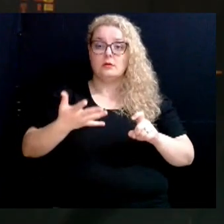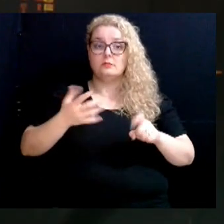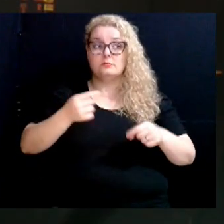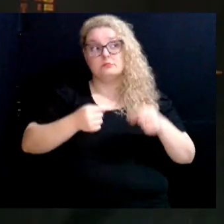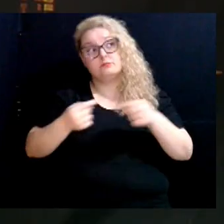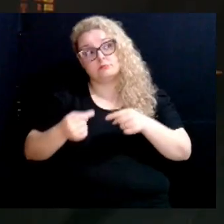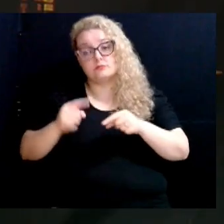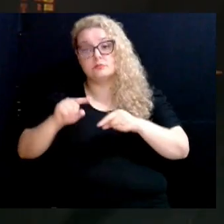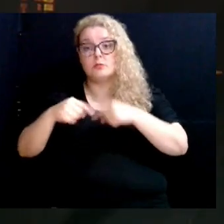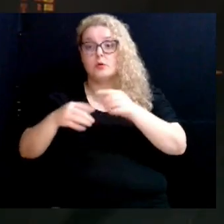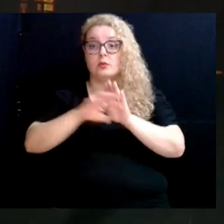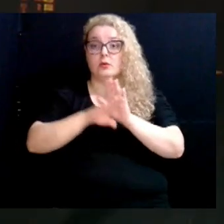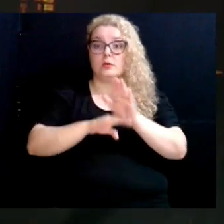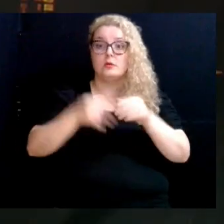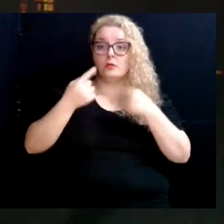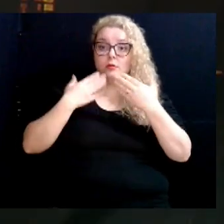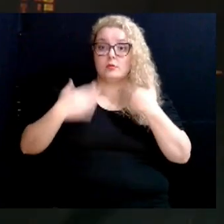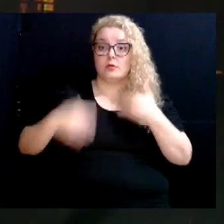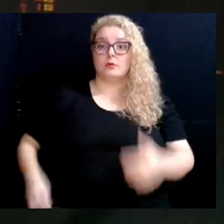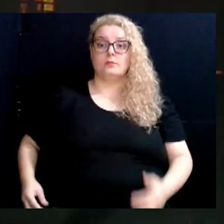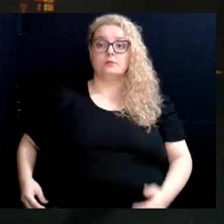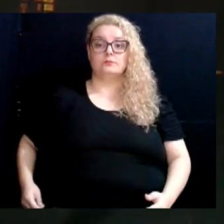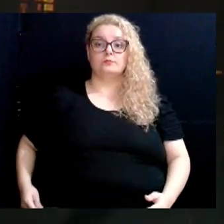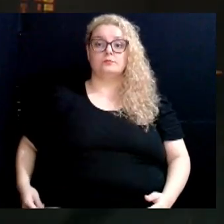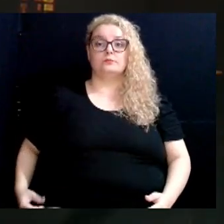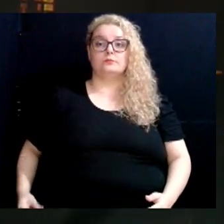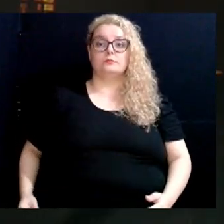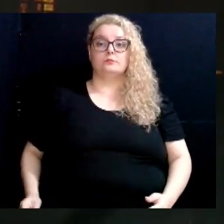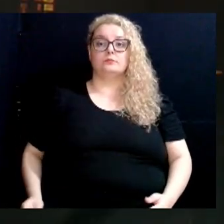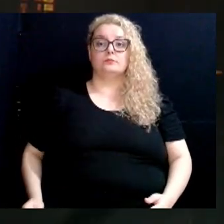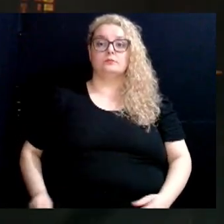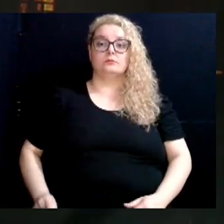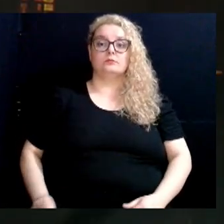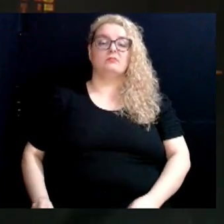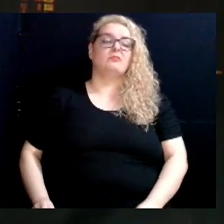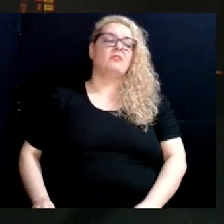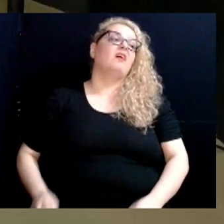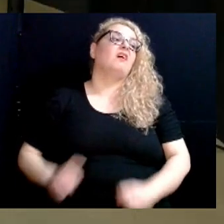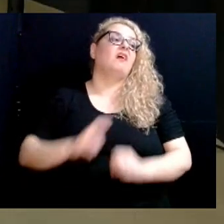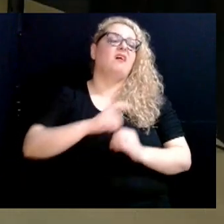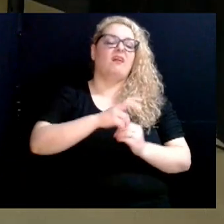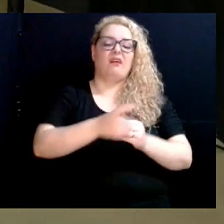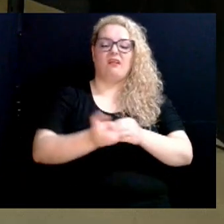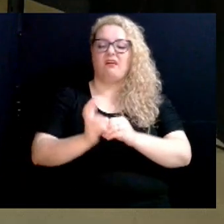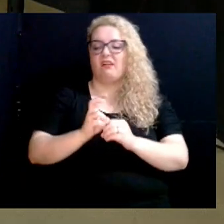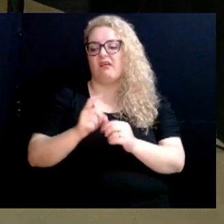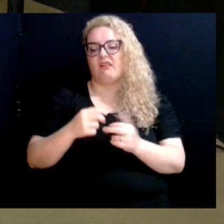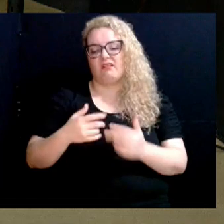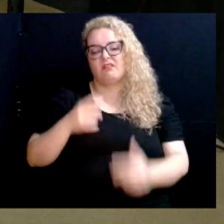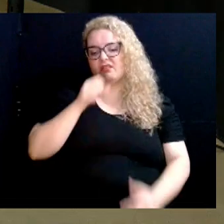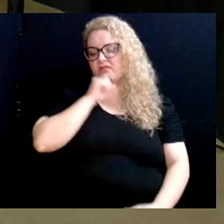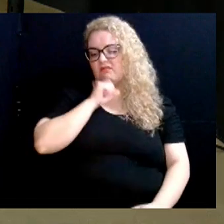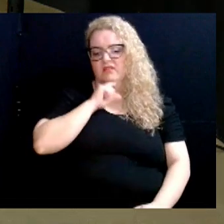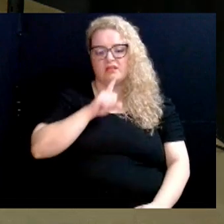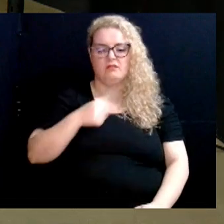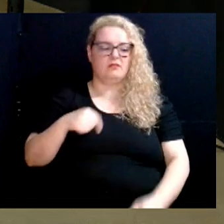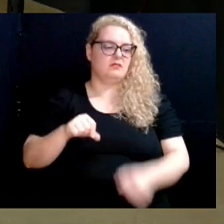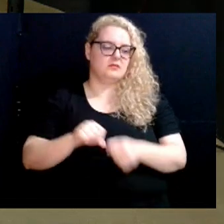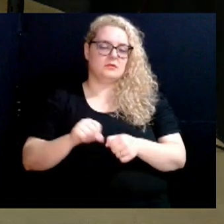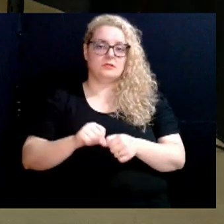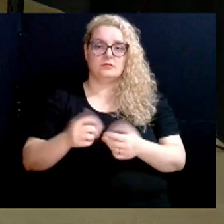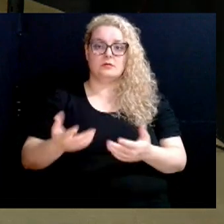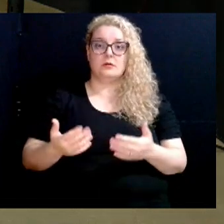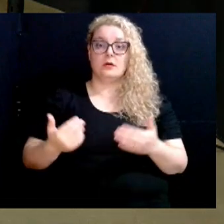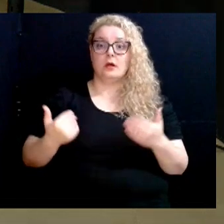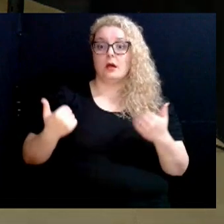outro programa. A pessoa fala assim, eu vou fazer pilates, pilates é coisa de velho, eu não vou fazer. Aí depois já tem, qual